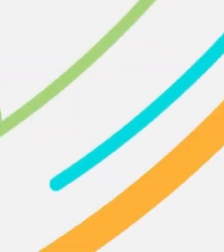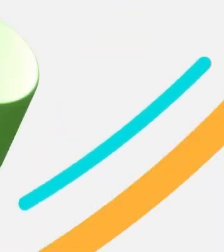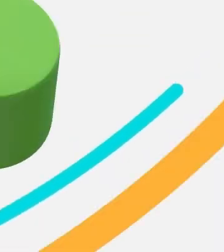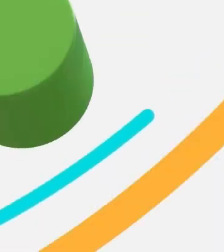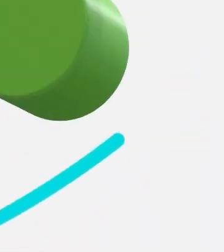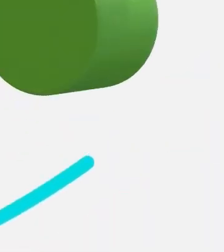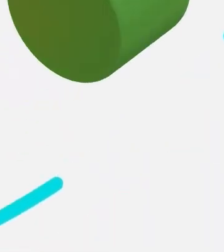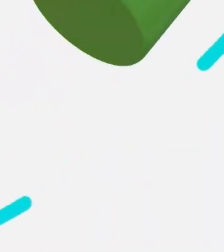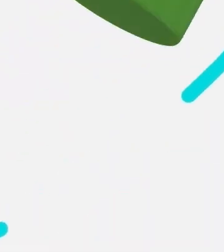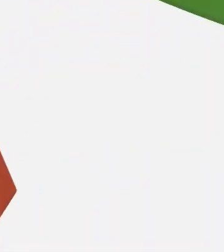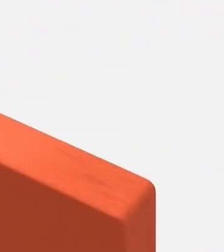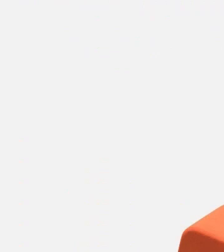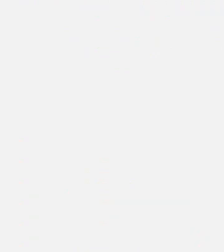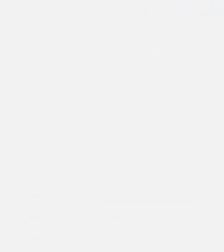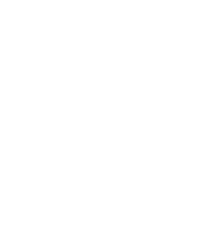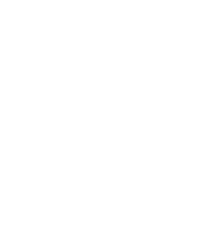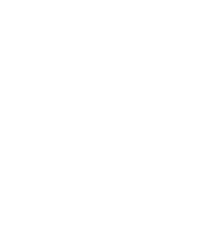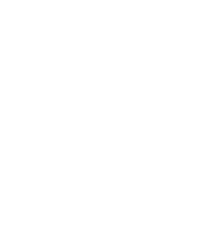s